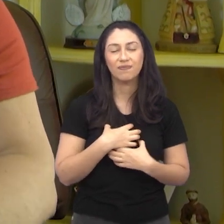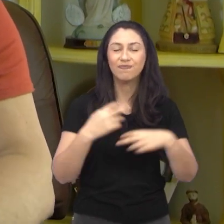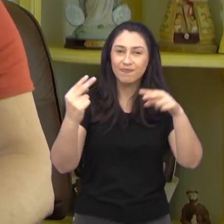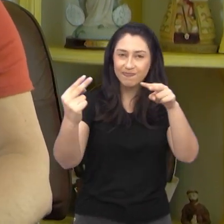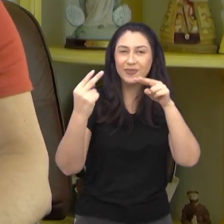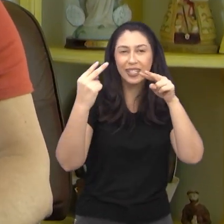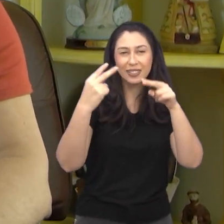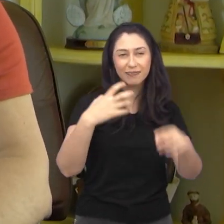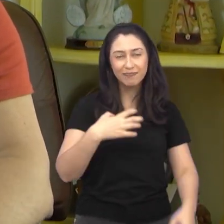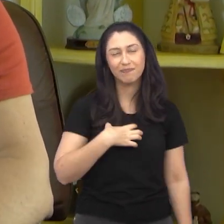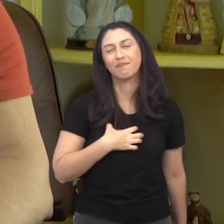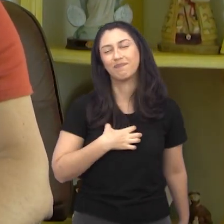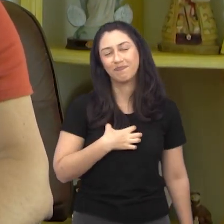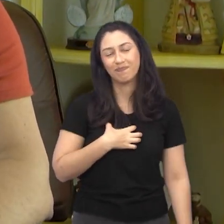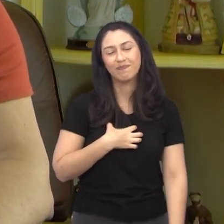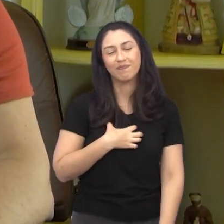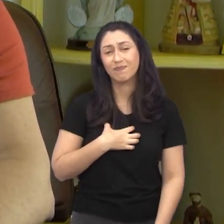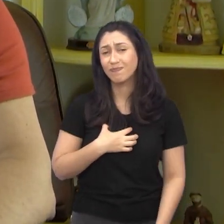esse olhar.